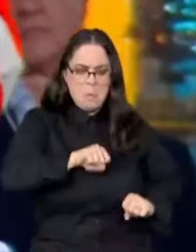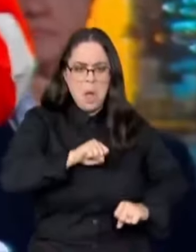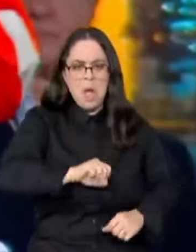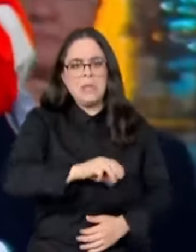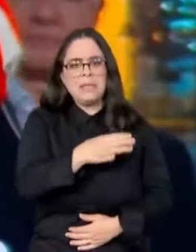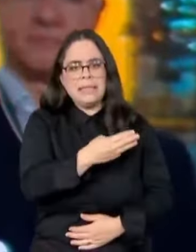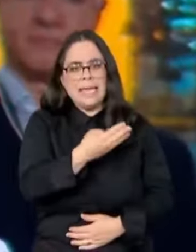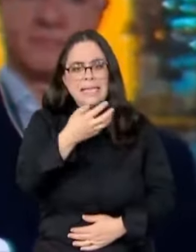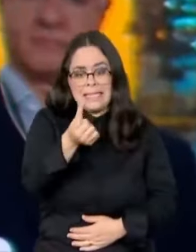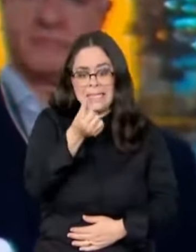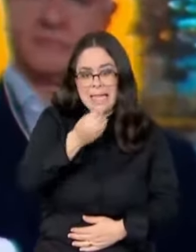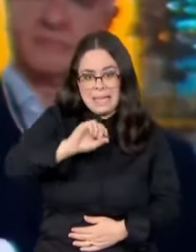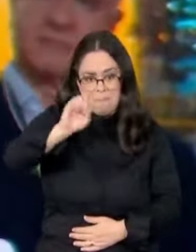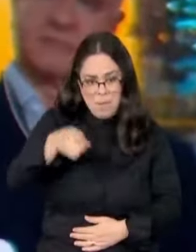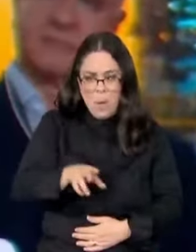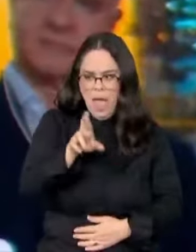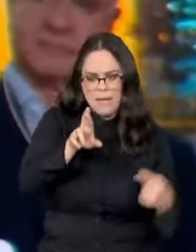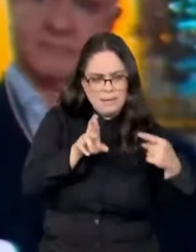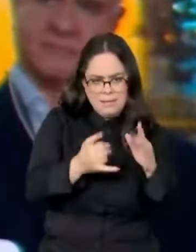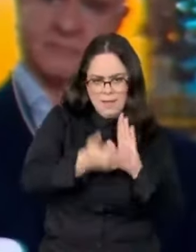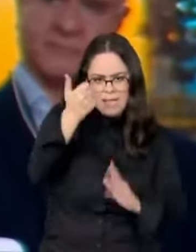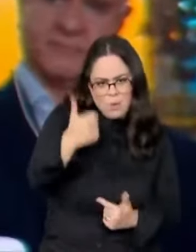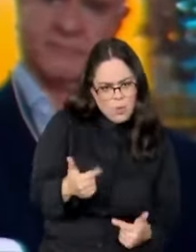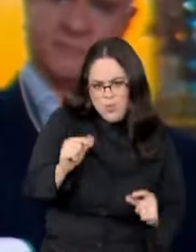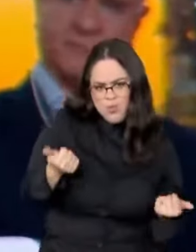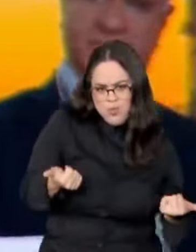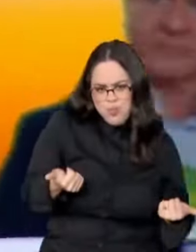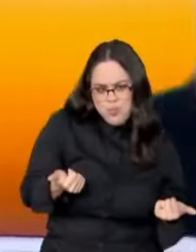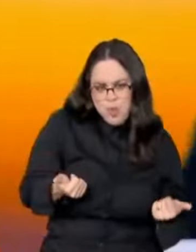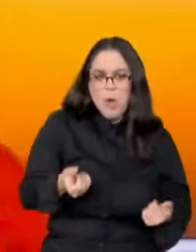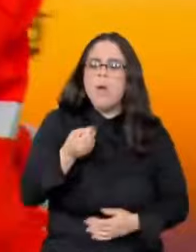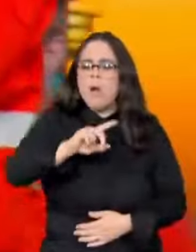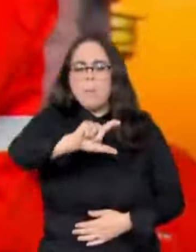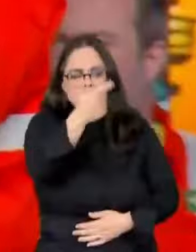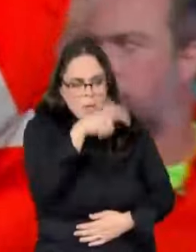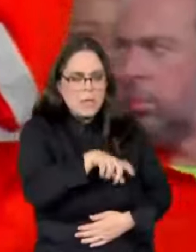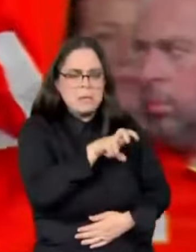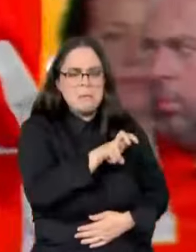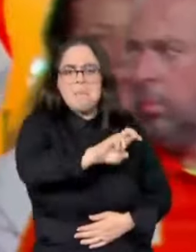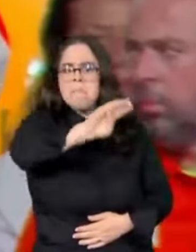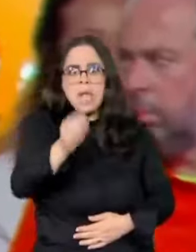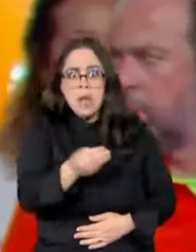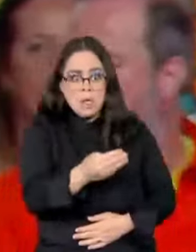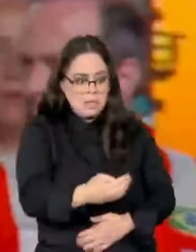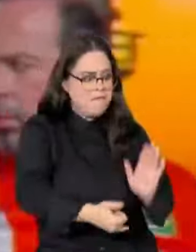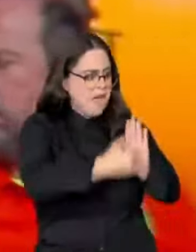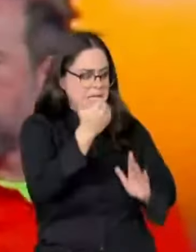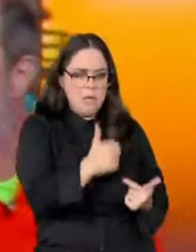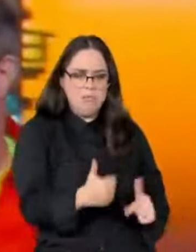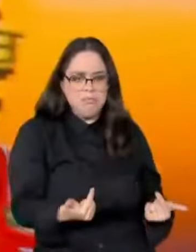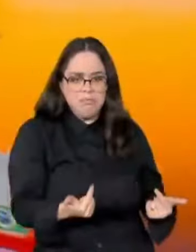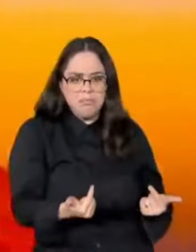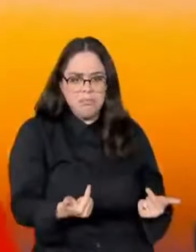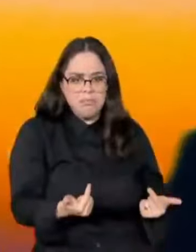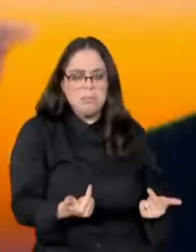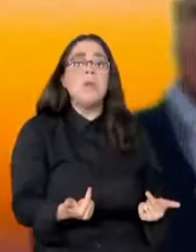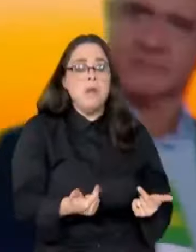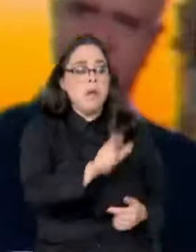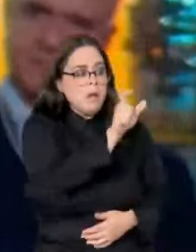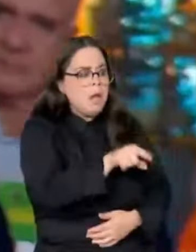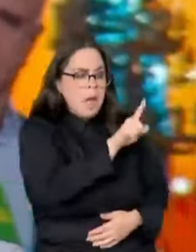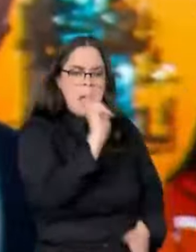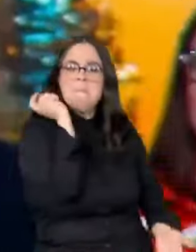360 mil reais por mês, não é inflacionário. Outro pode ganhar 55 milhões, não é inflacionário. Outro